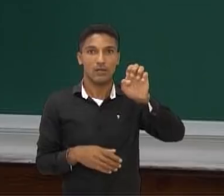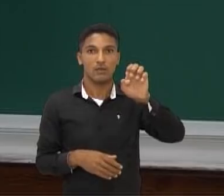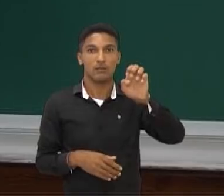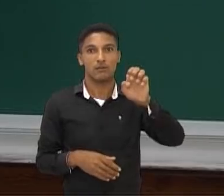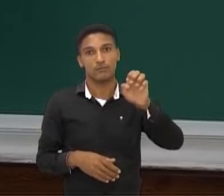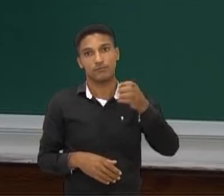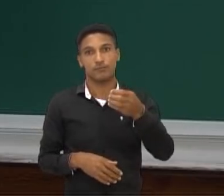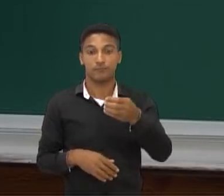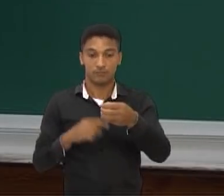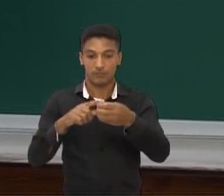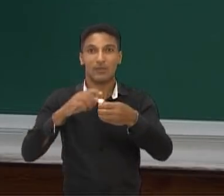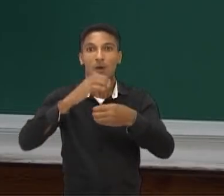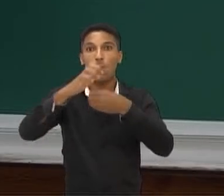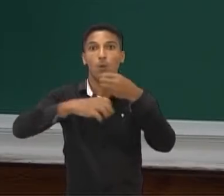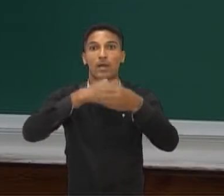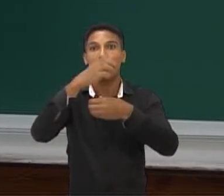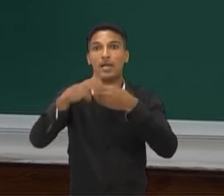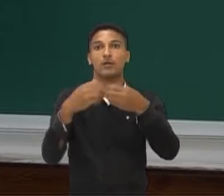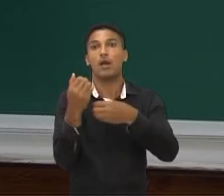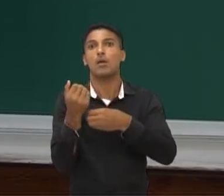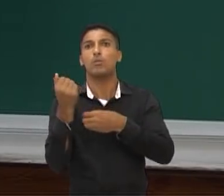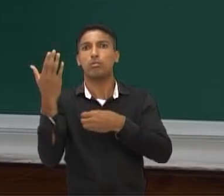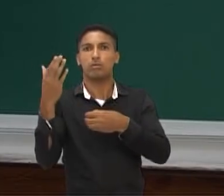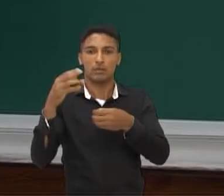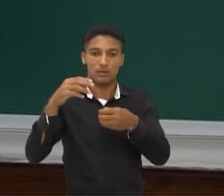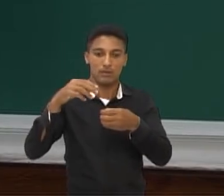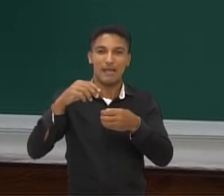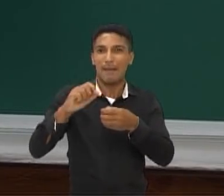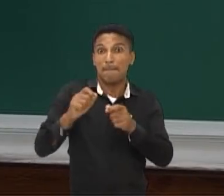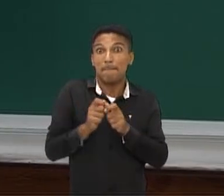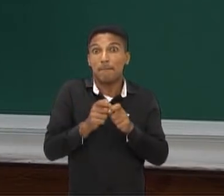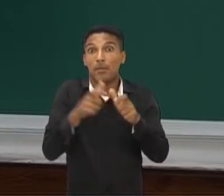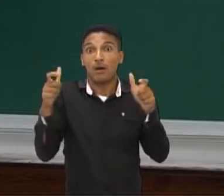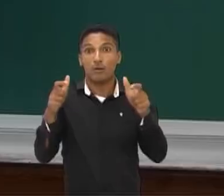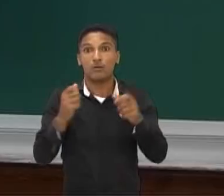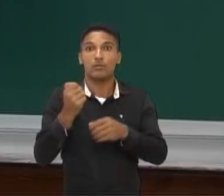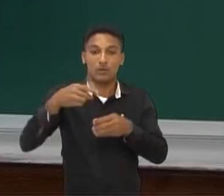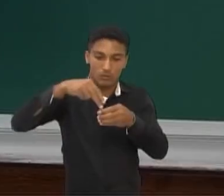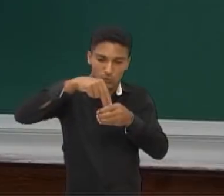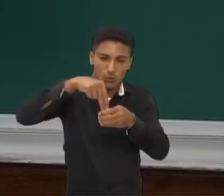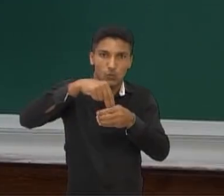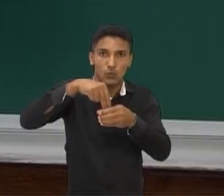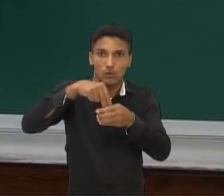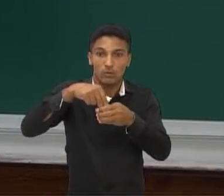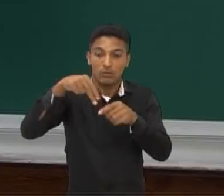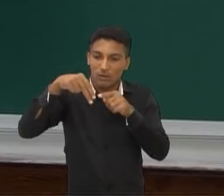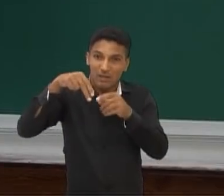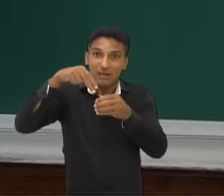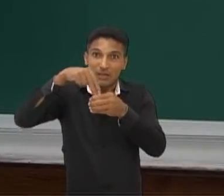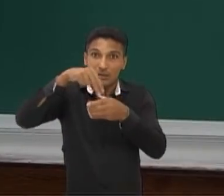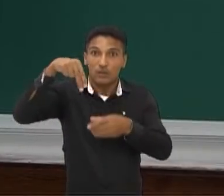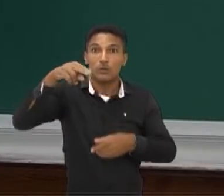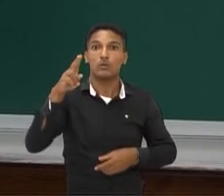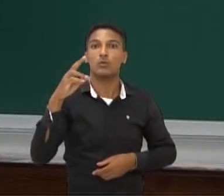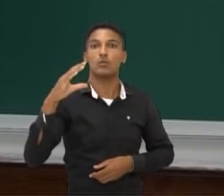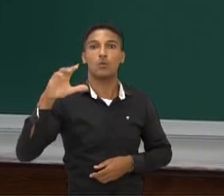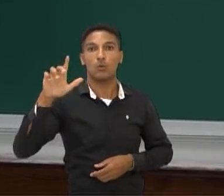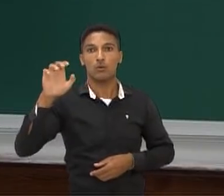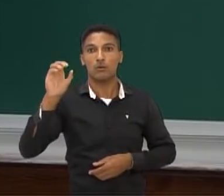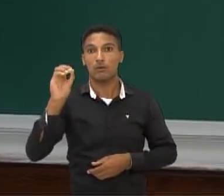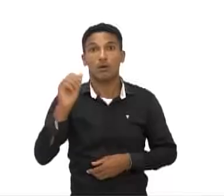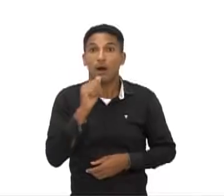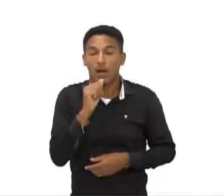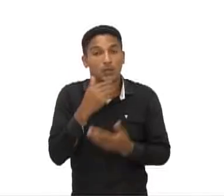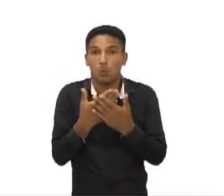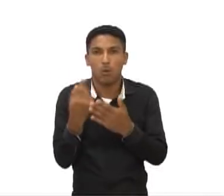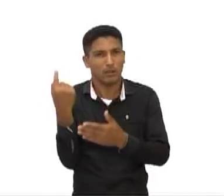uma região muito maior que o núcleo atômico. Pessoal, veja, ninguém pensava em núcleo até Thomson. Então, a resposta